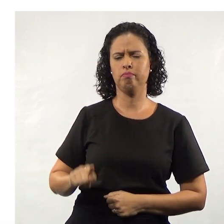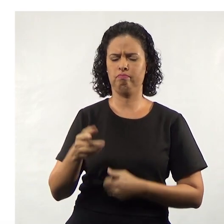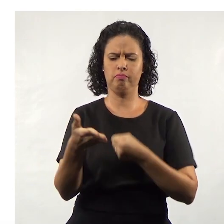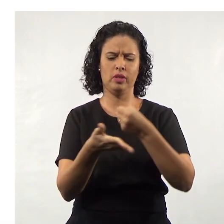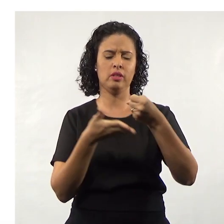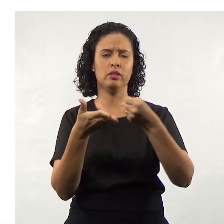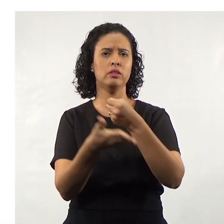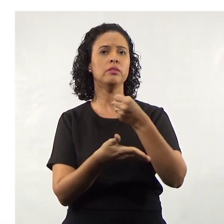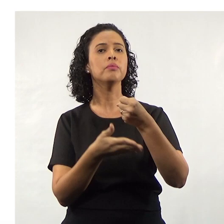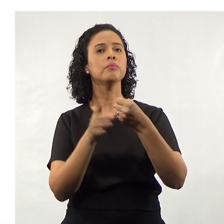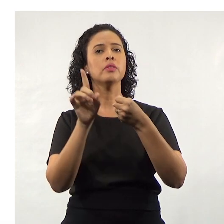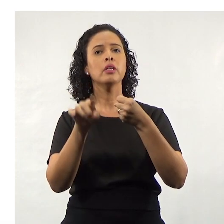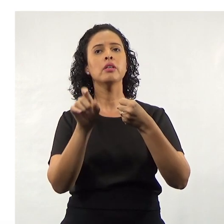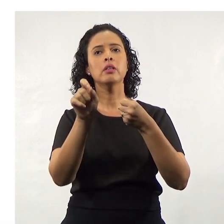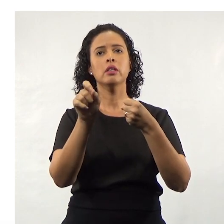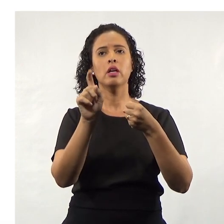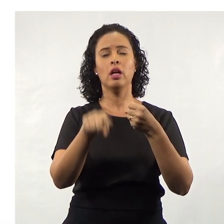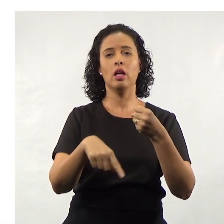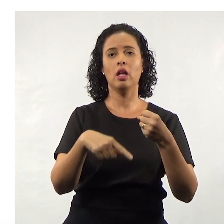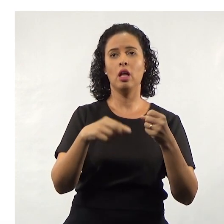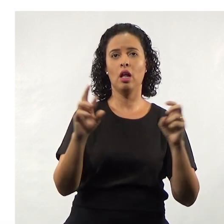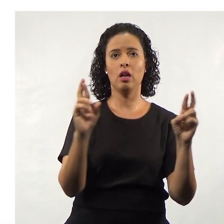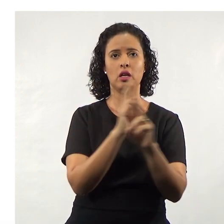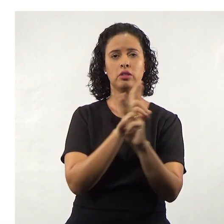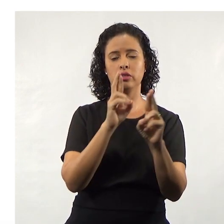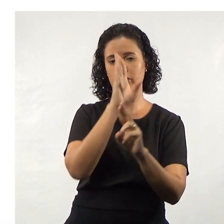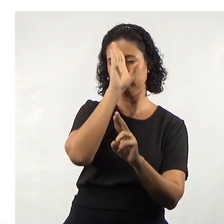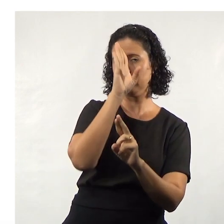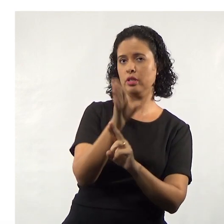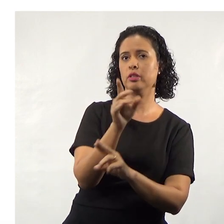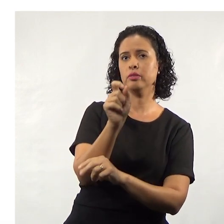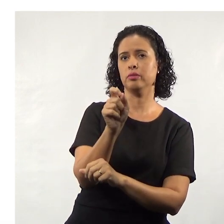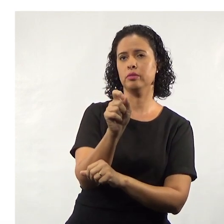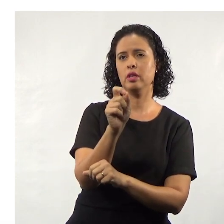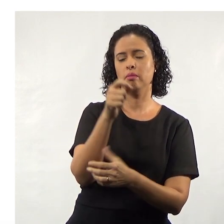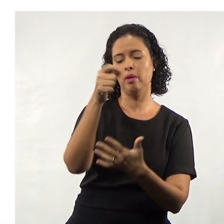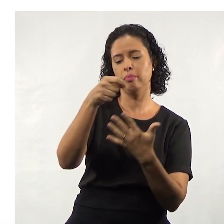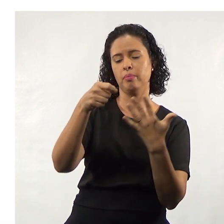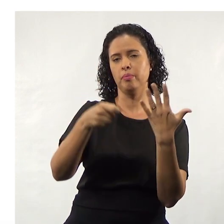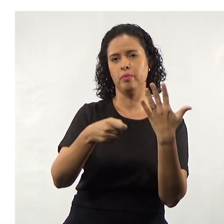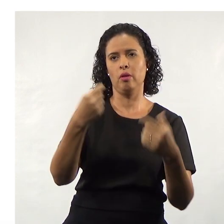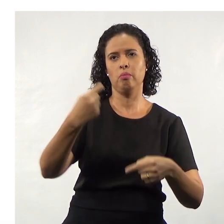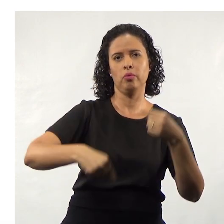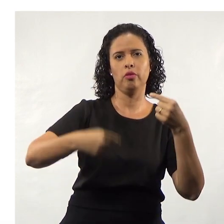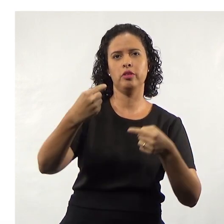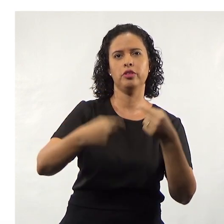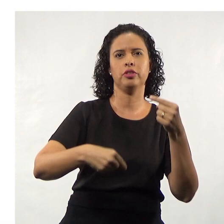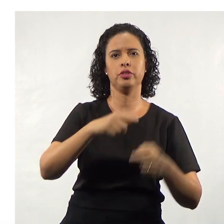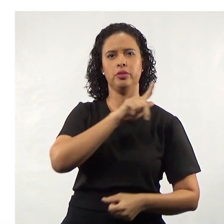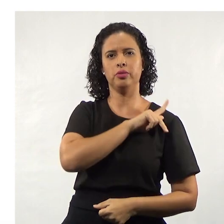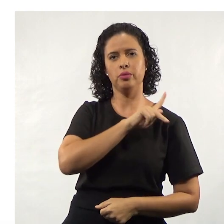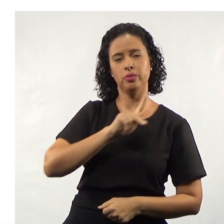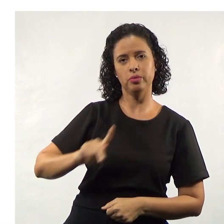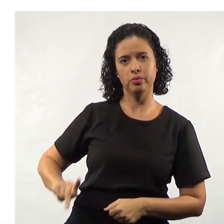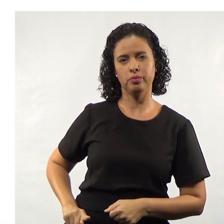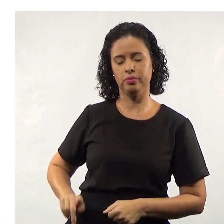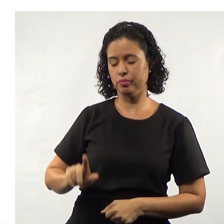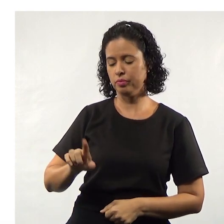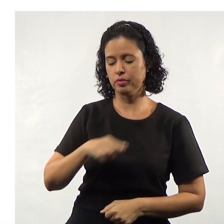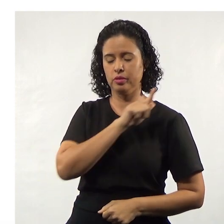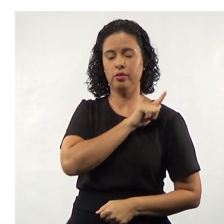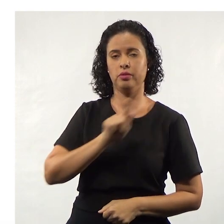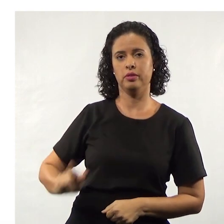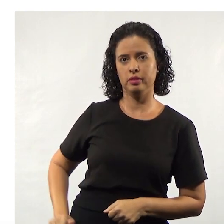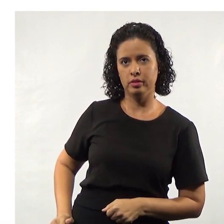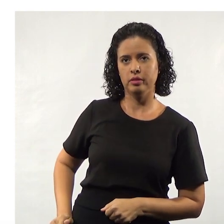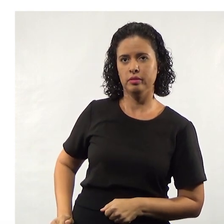tá? As políticas públicas estão relacionadas diretamente ao quê? Às questões políticas e governamentais, que são